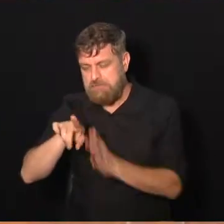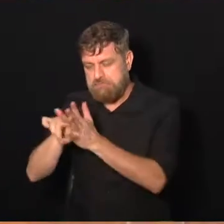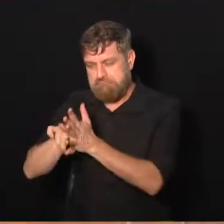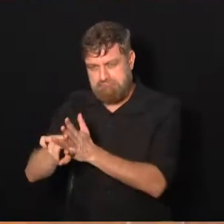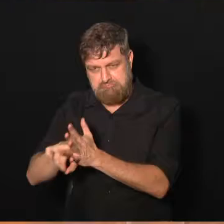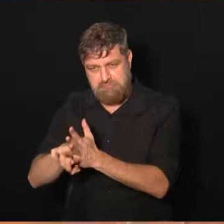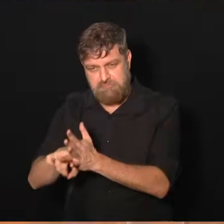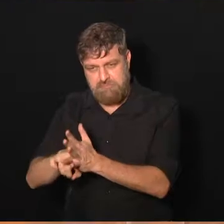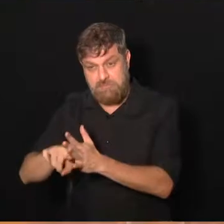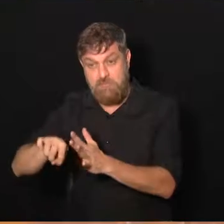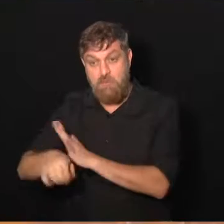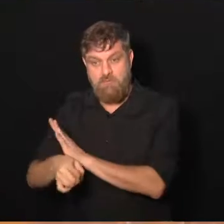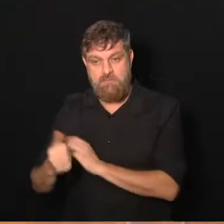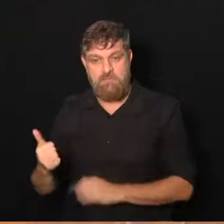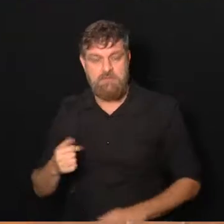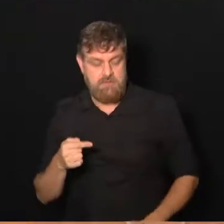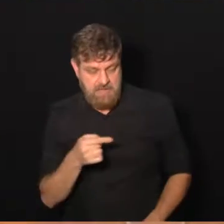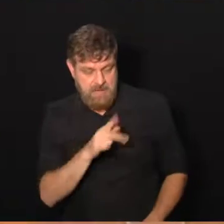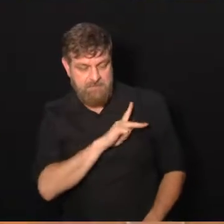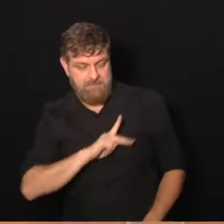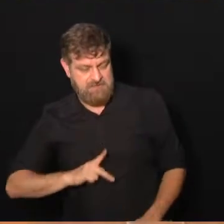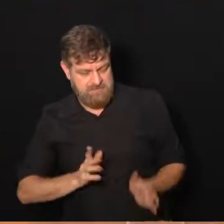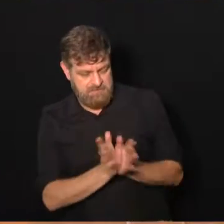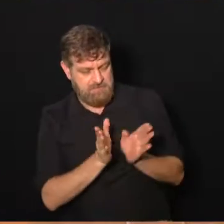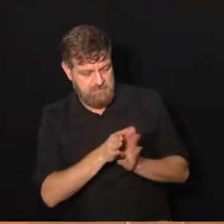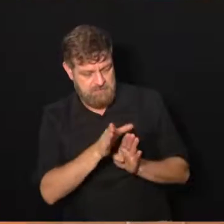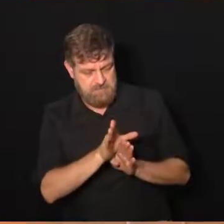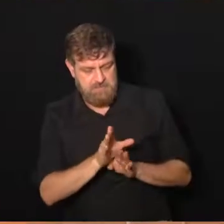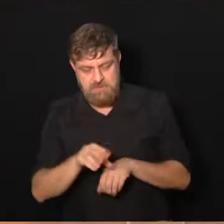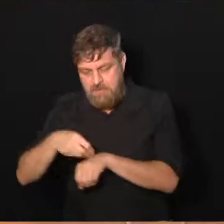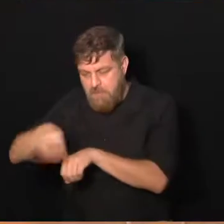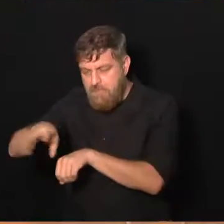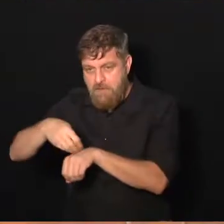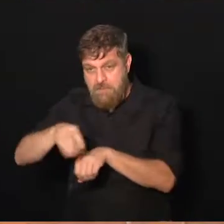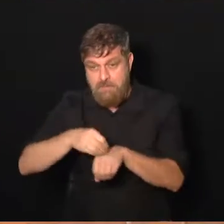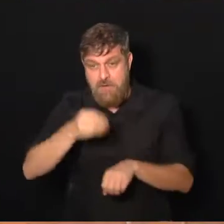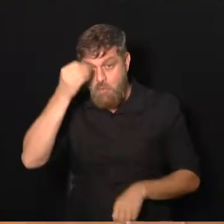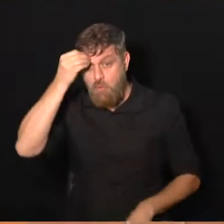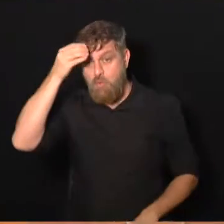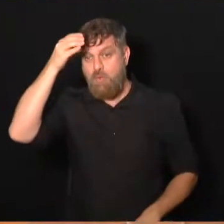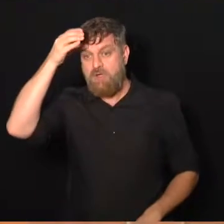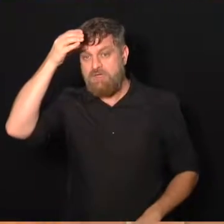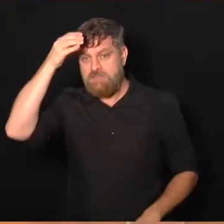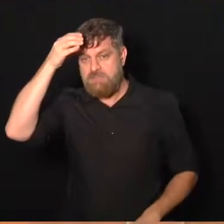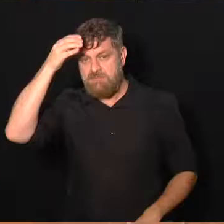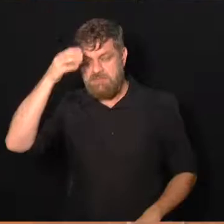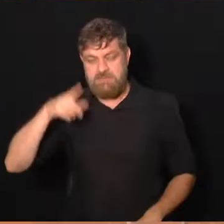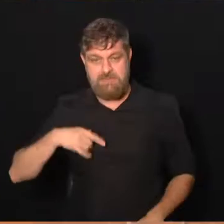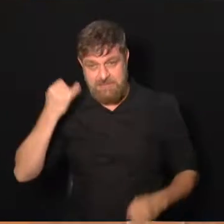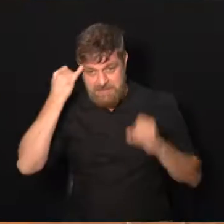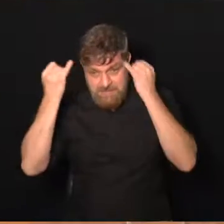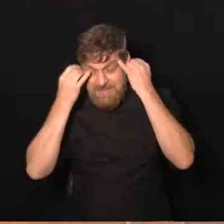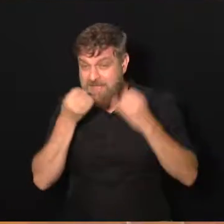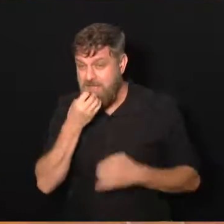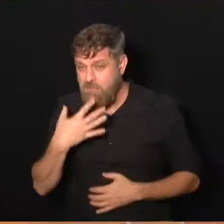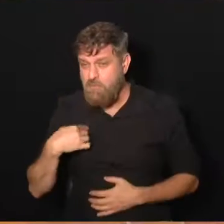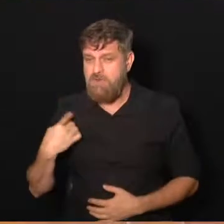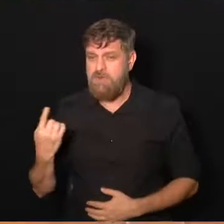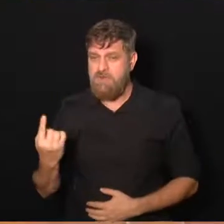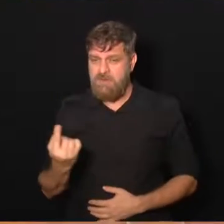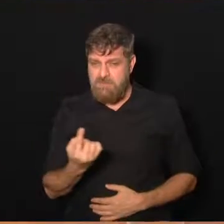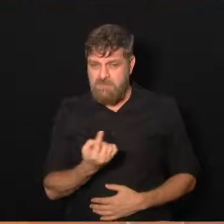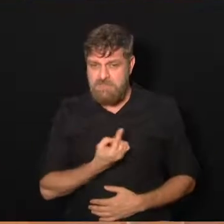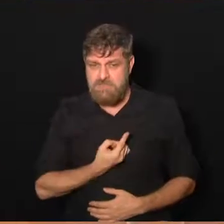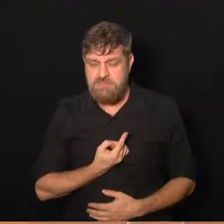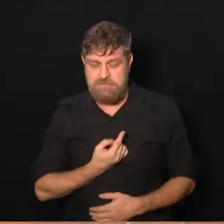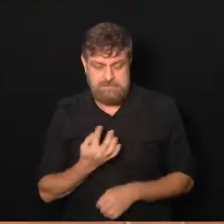Conselho, eu sei que vocês vão poder passar um pouco do conhecimento de vocês, as ideias que têm, que eu sei que são boas, para a gente estar